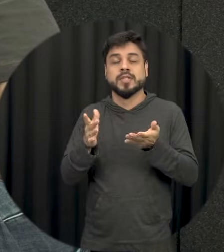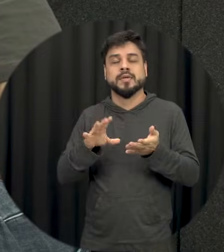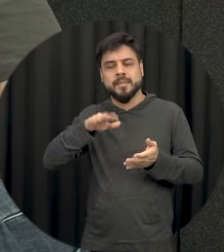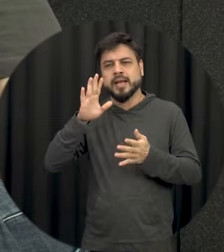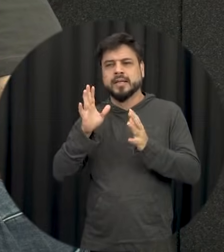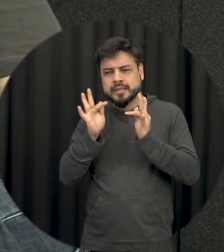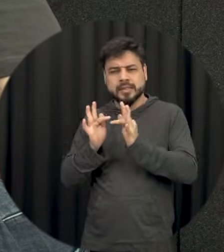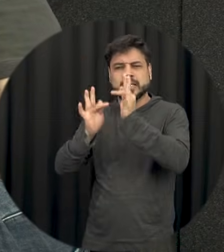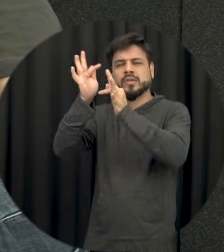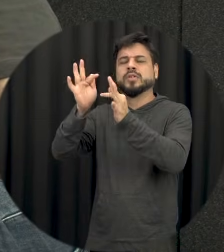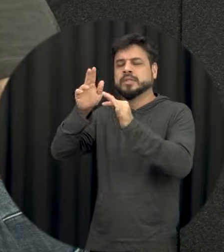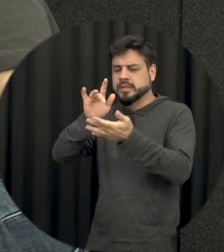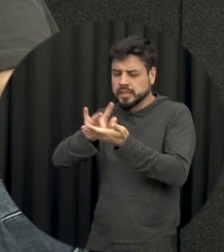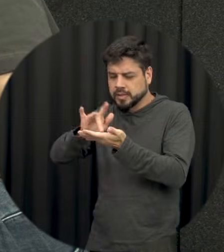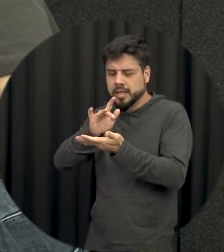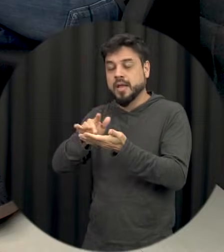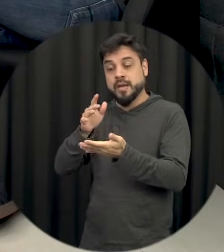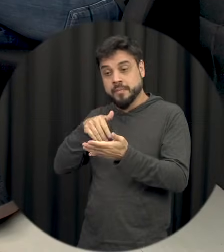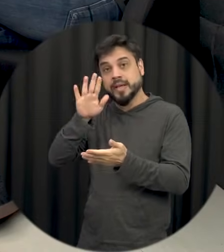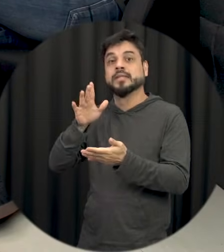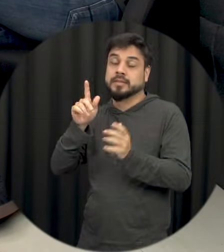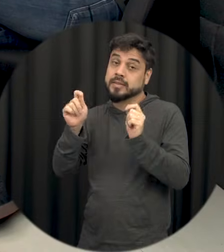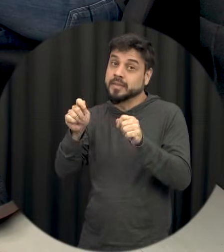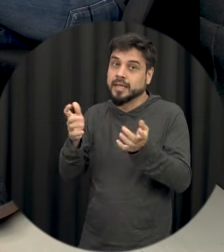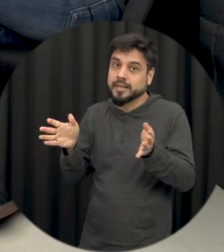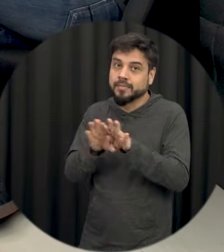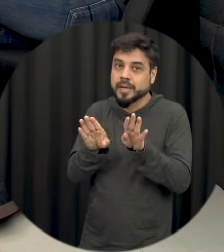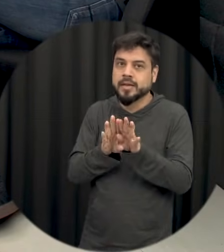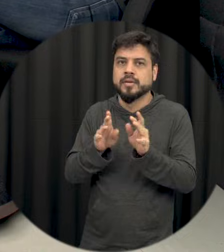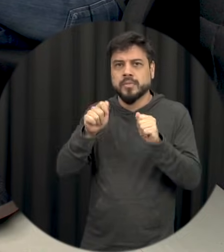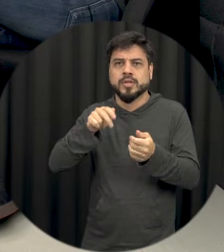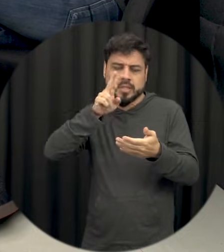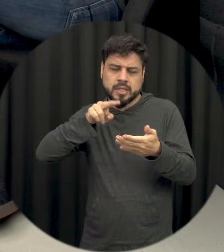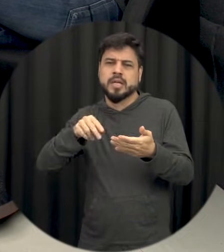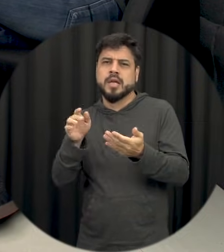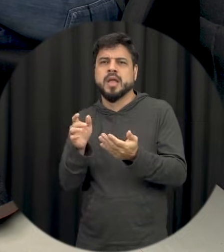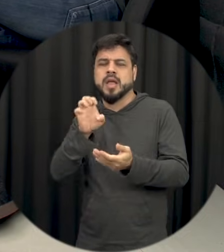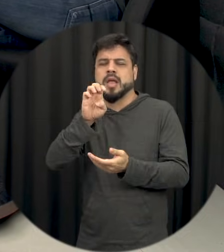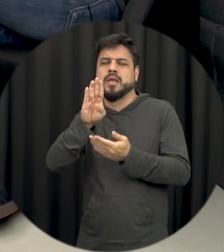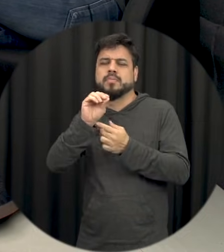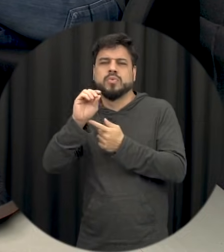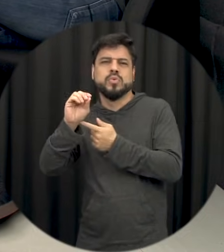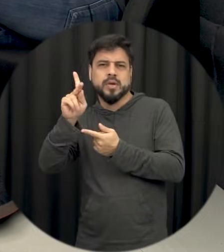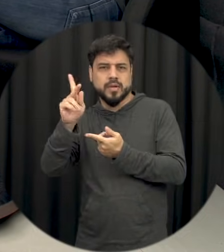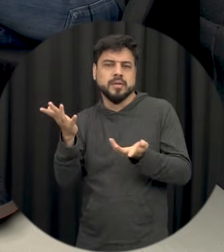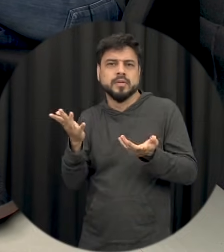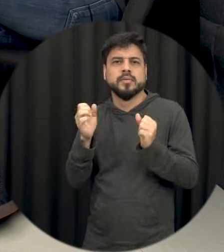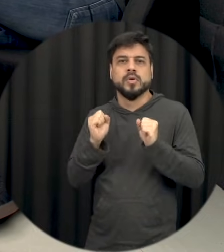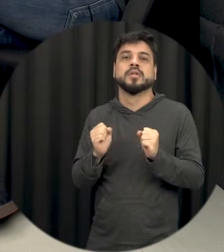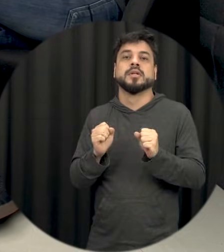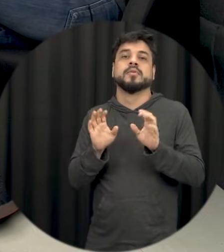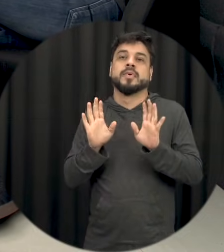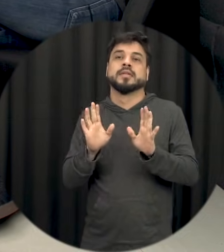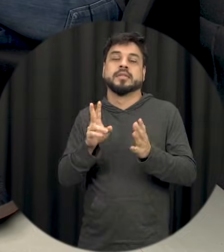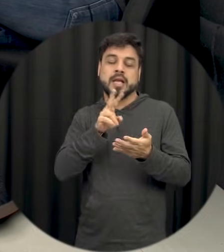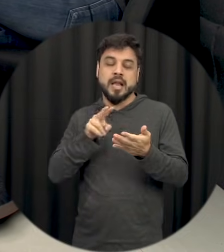pixels. E, embora se possa perfeitamente ler e-books, eu leio muito e-book, mas a leitura é de fato talvez